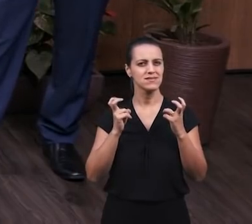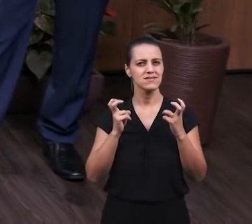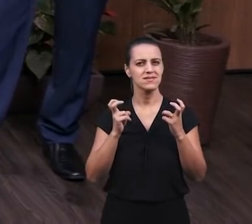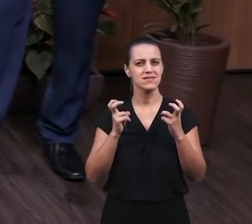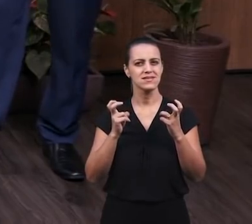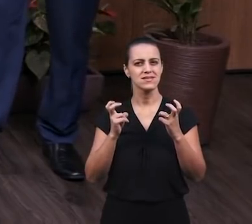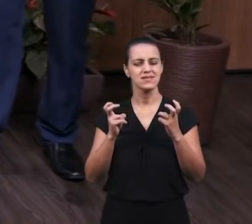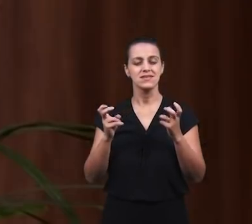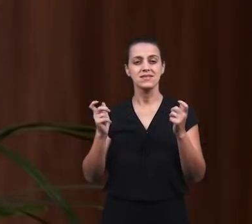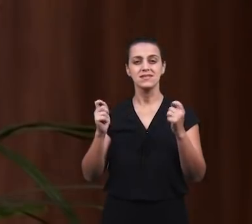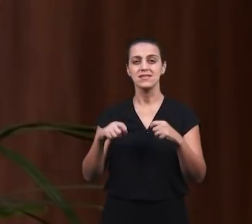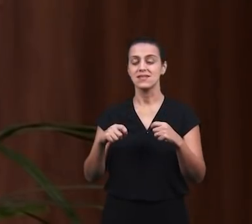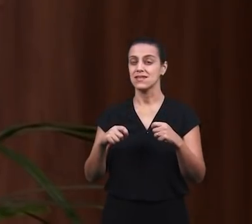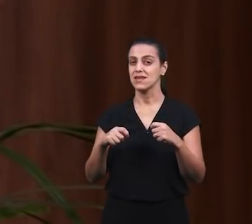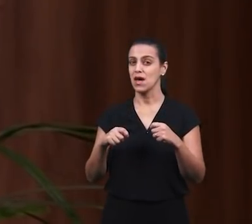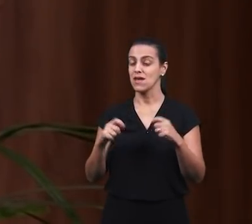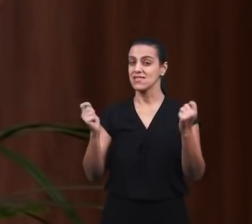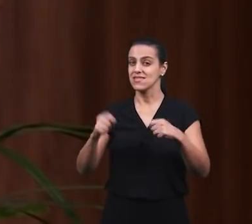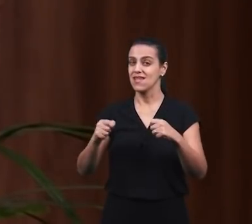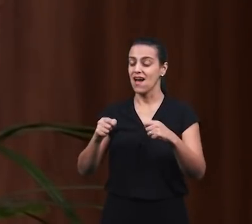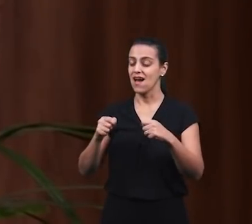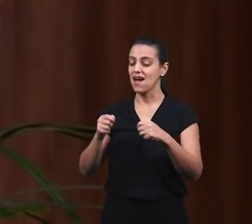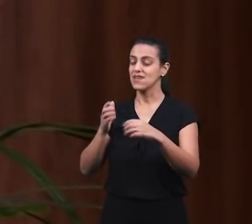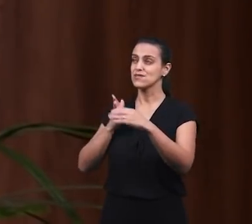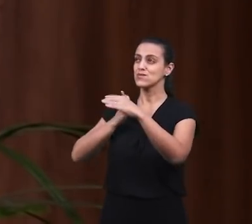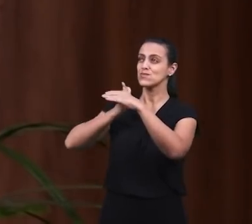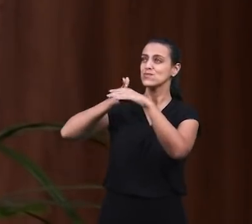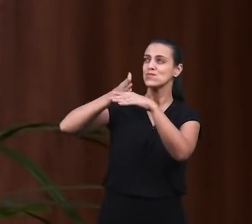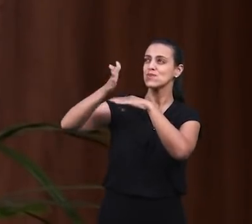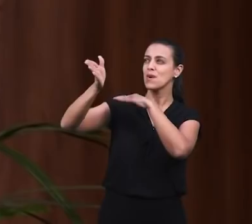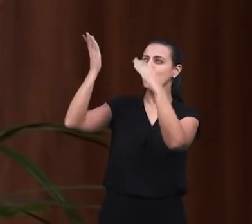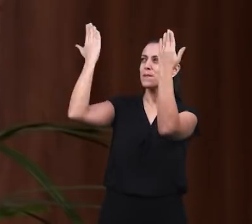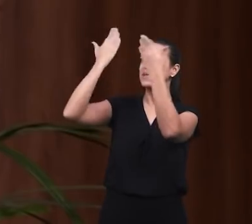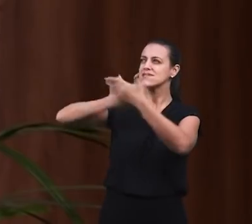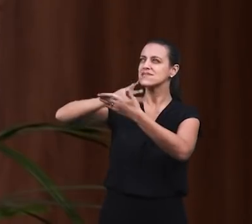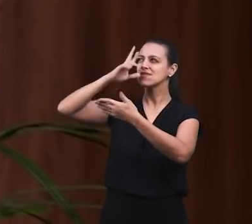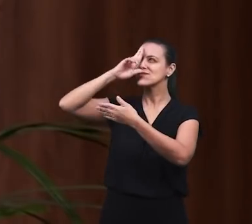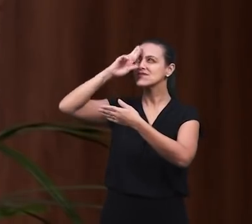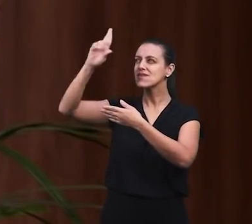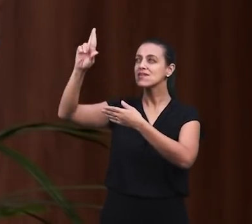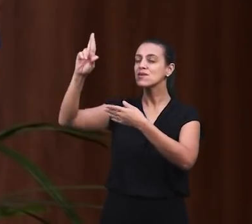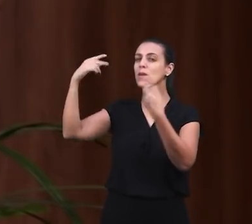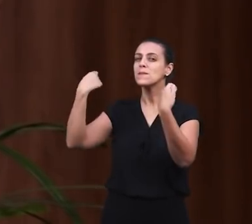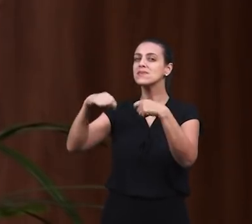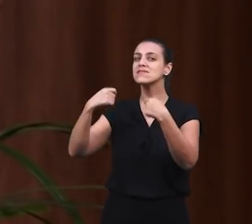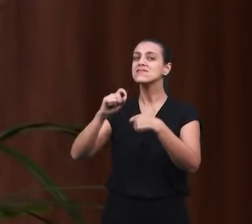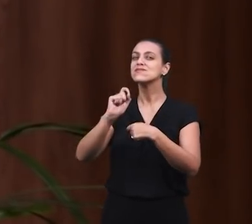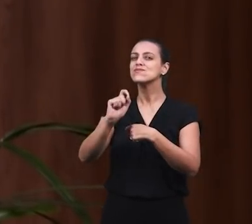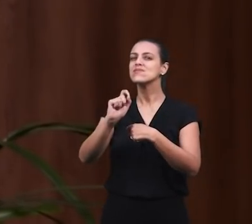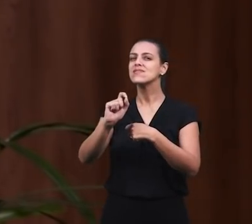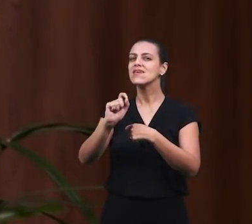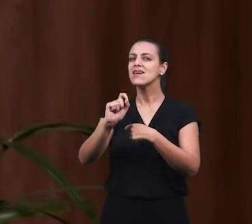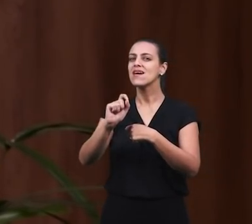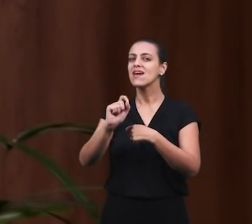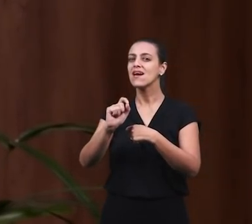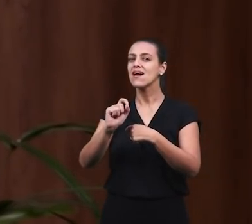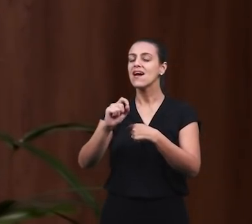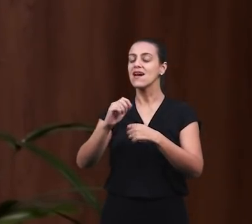percebam, só é possível entrar no Santíssimo através do